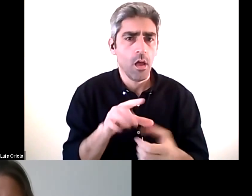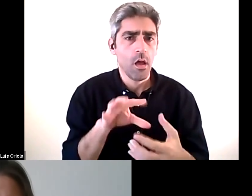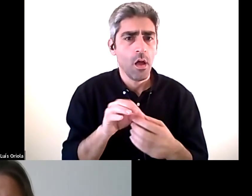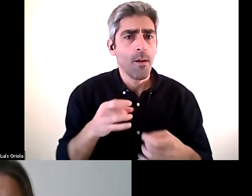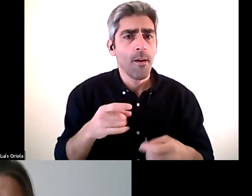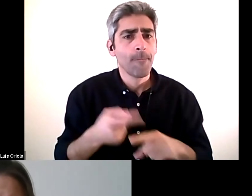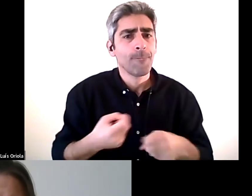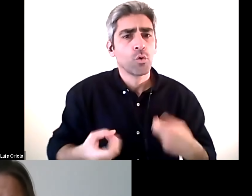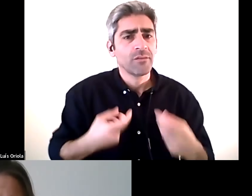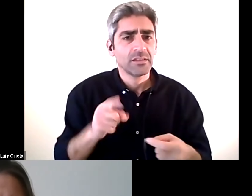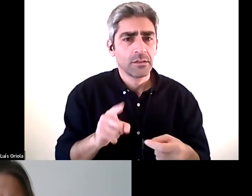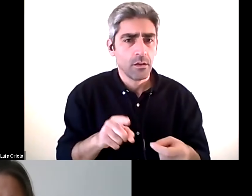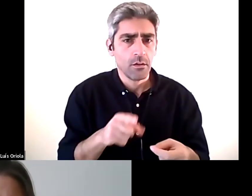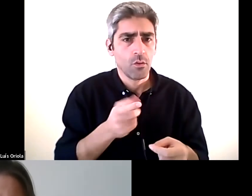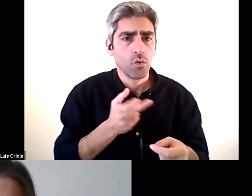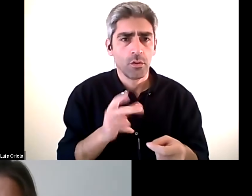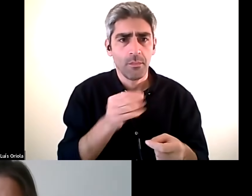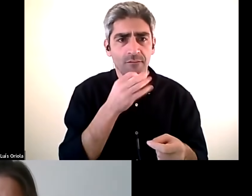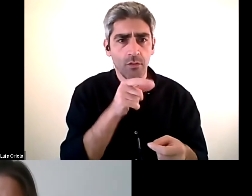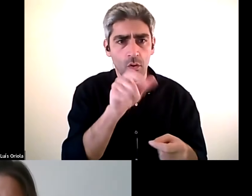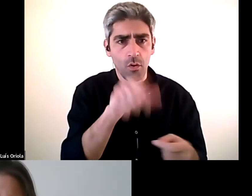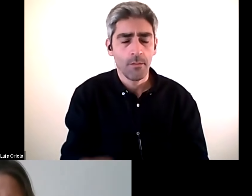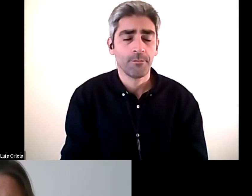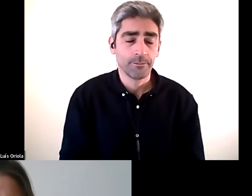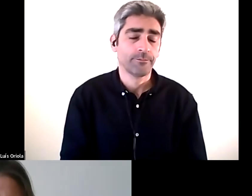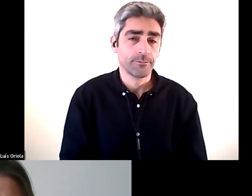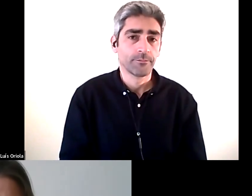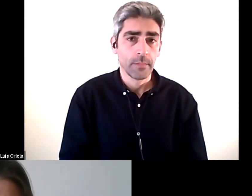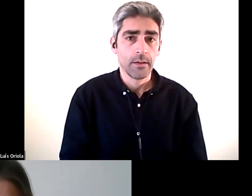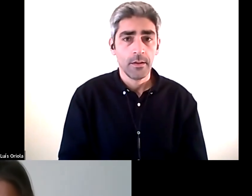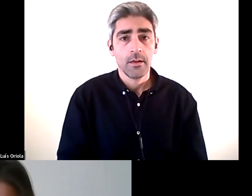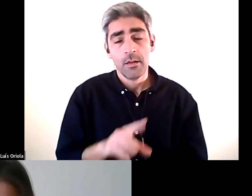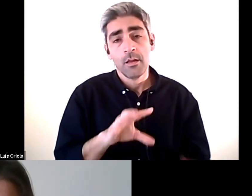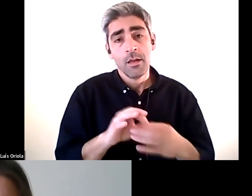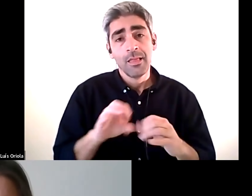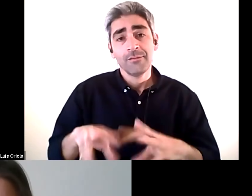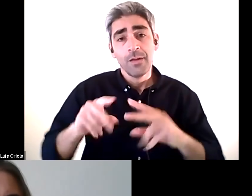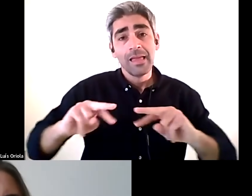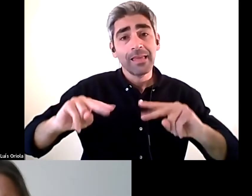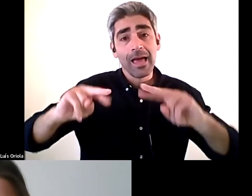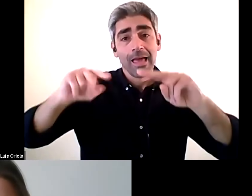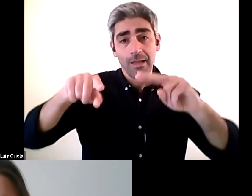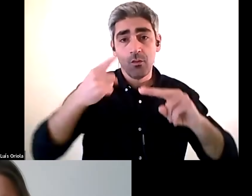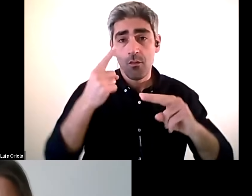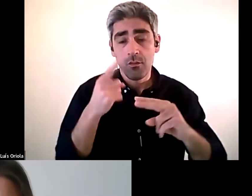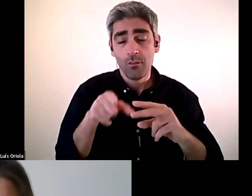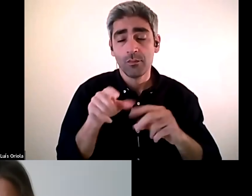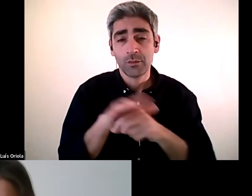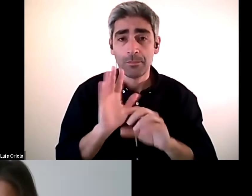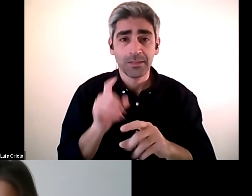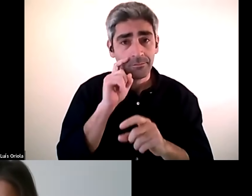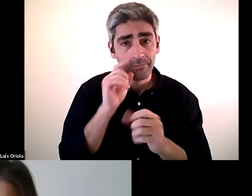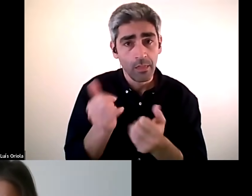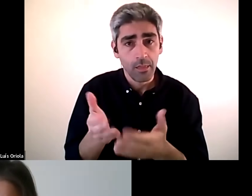motivação, que a doutora também falou. Uma das dimensões que falei que tinham que ver com o desenvolvimento de carreira é um dos fatores que deve ser acautelado